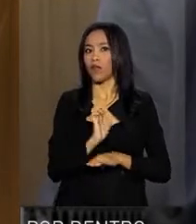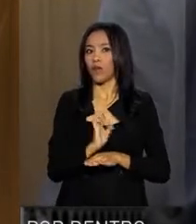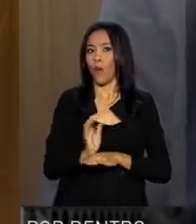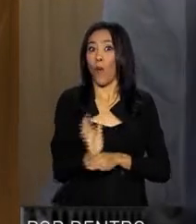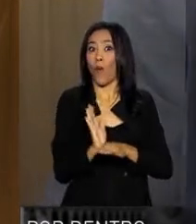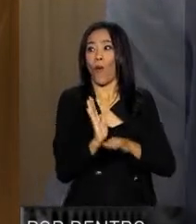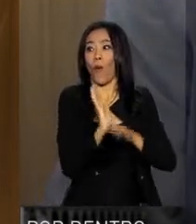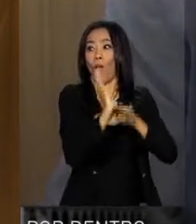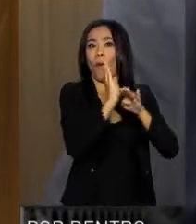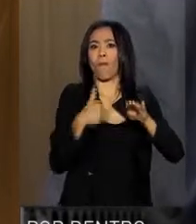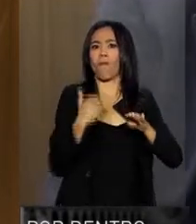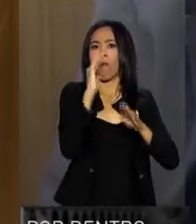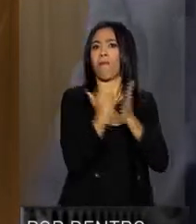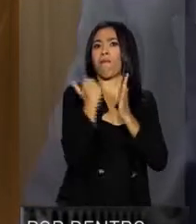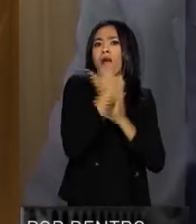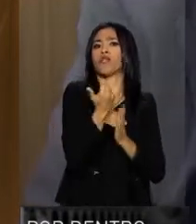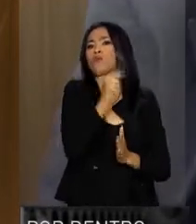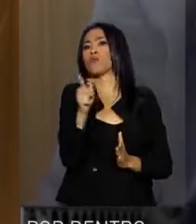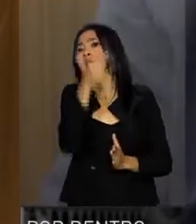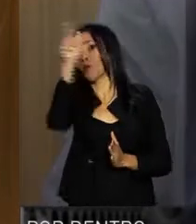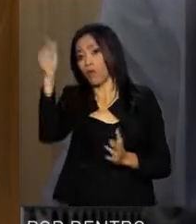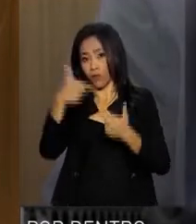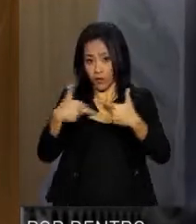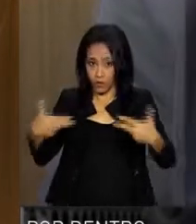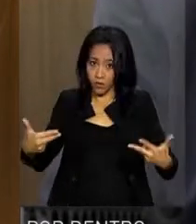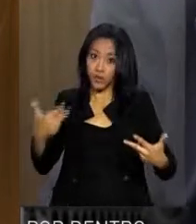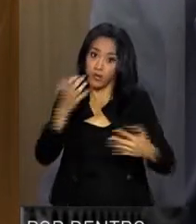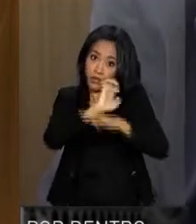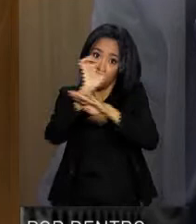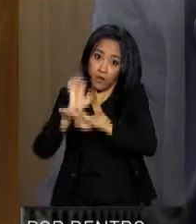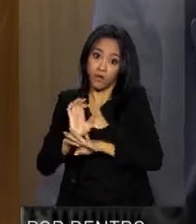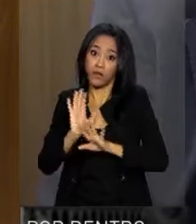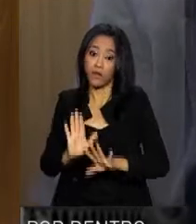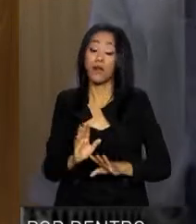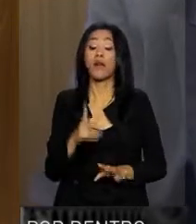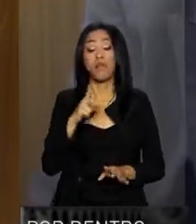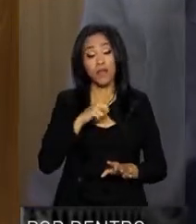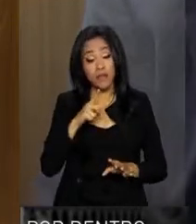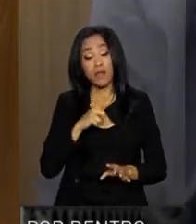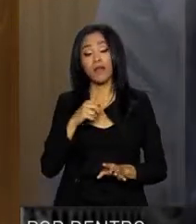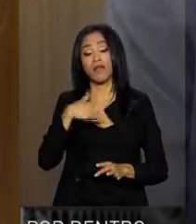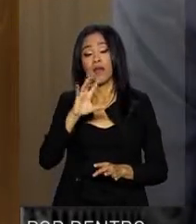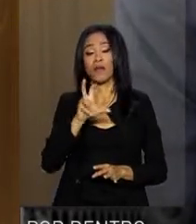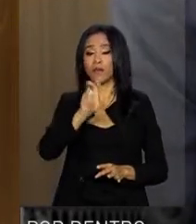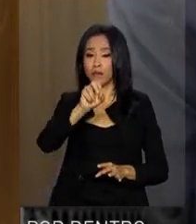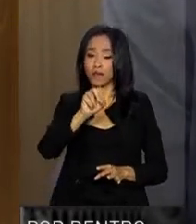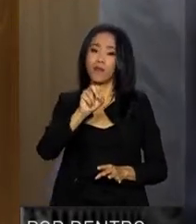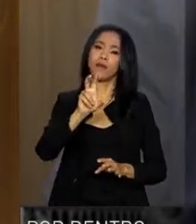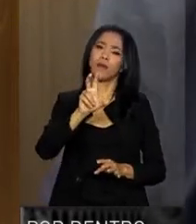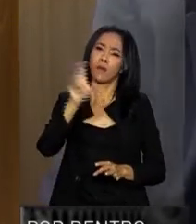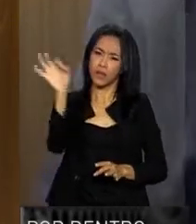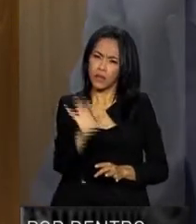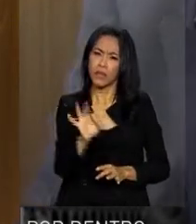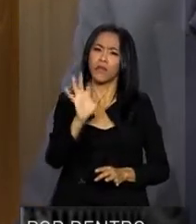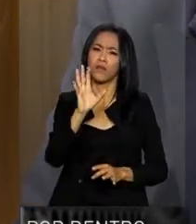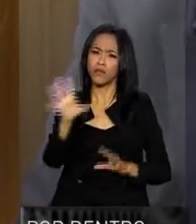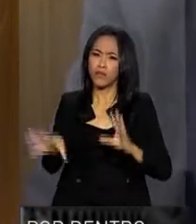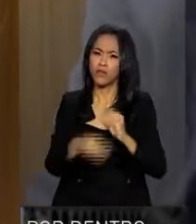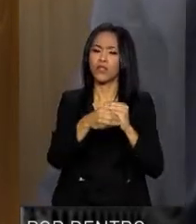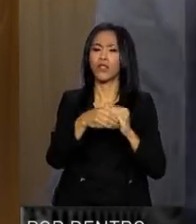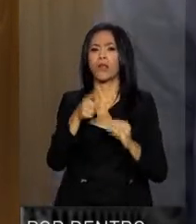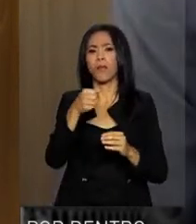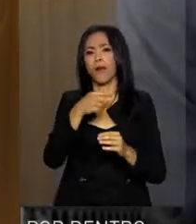mais de 55% das emendas possíveis dos recursos possíveis para aplicação em poços